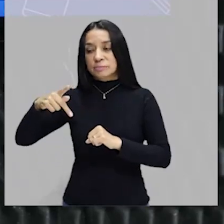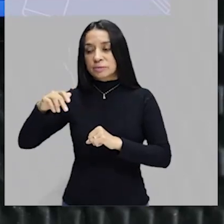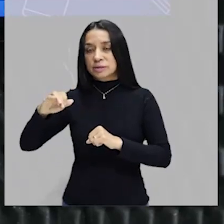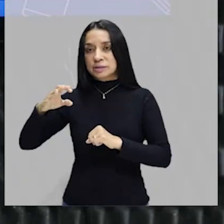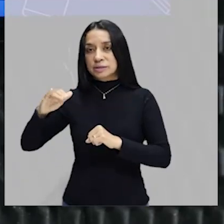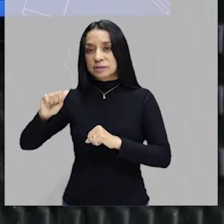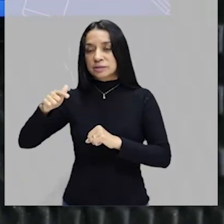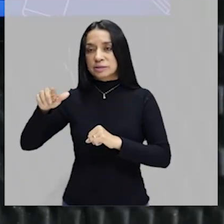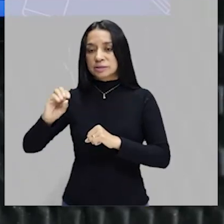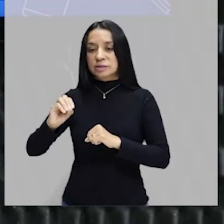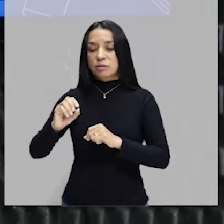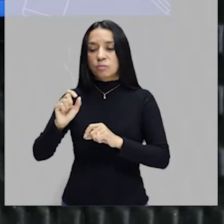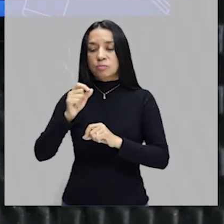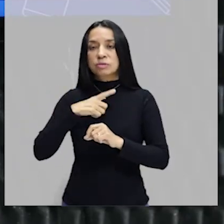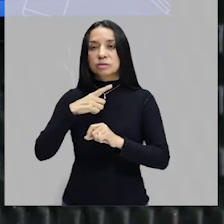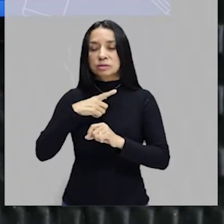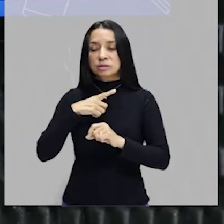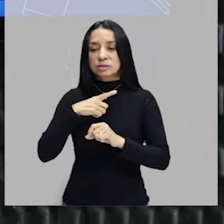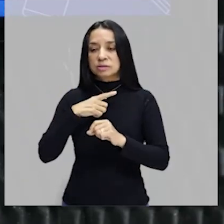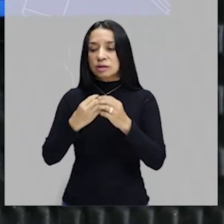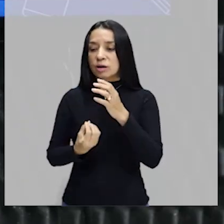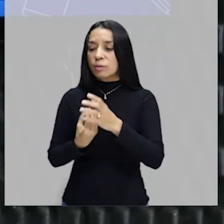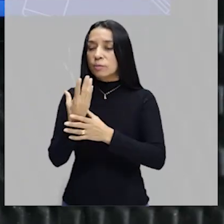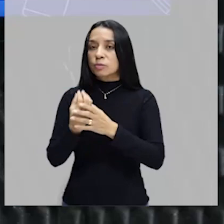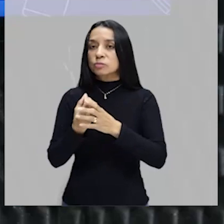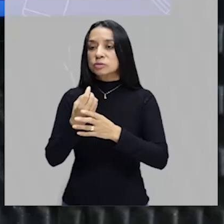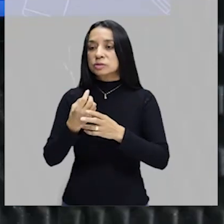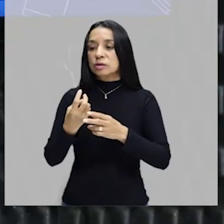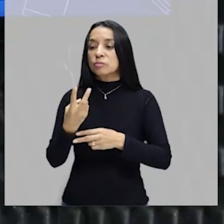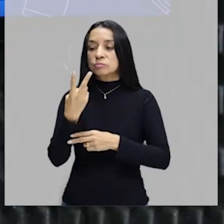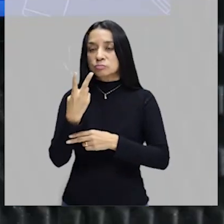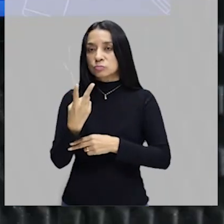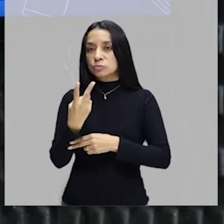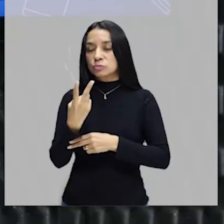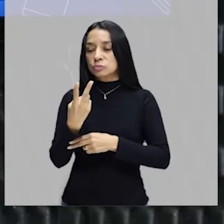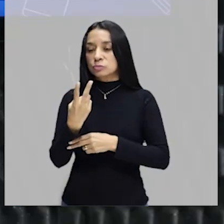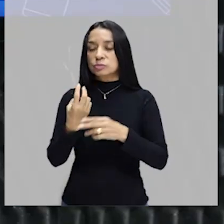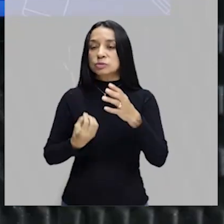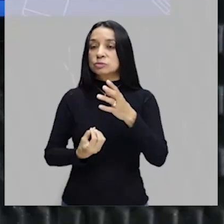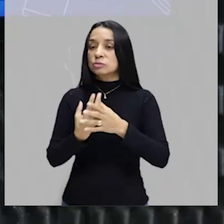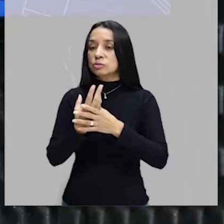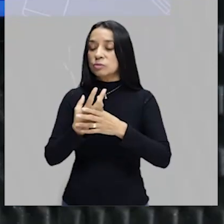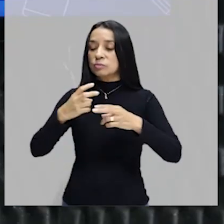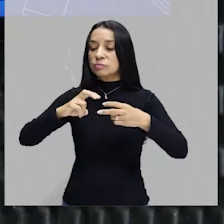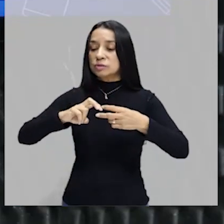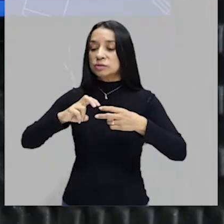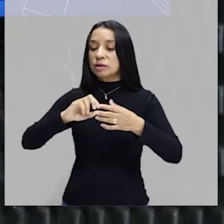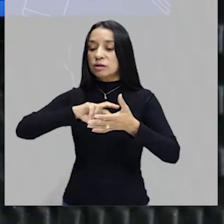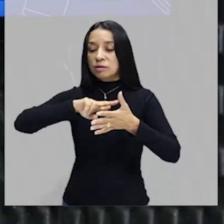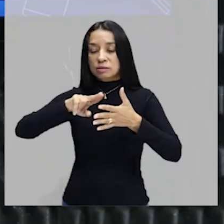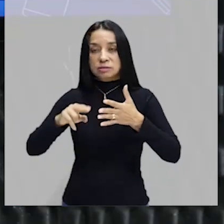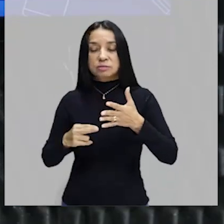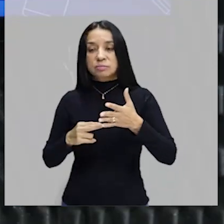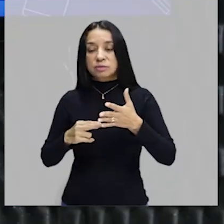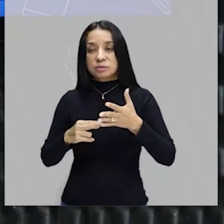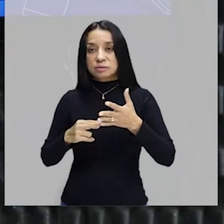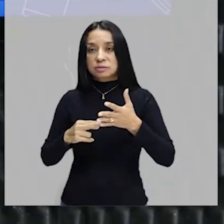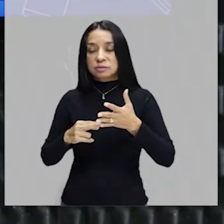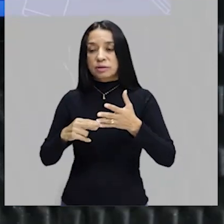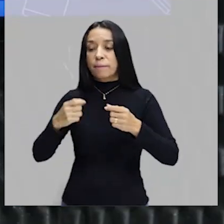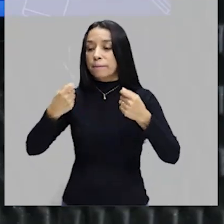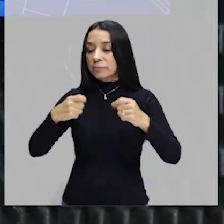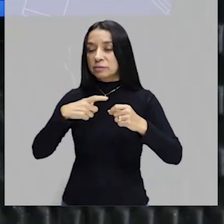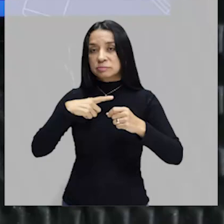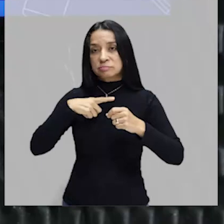que para que ocorra a produção de duas novas espécies a partir de uma, tem que haver o quê? O isolamento